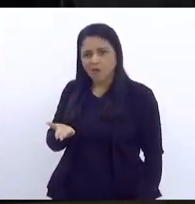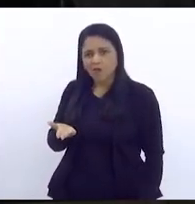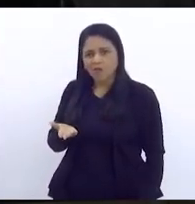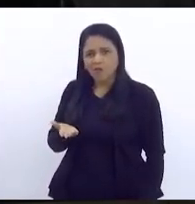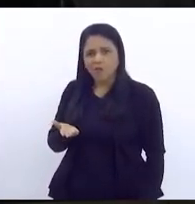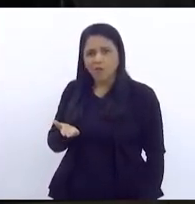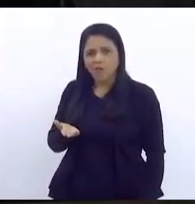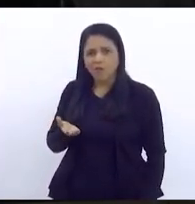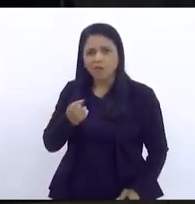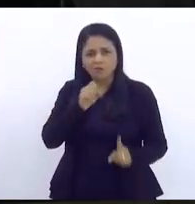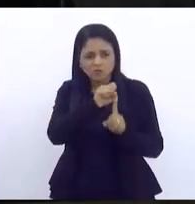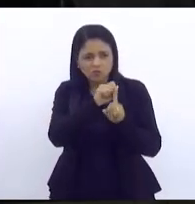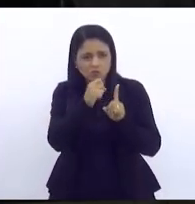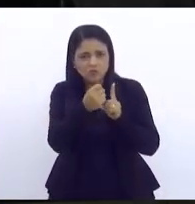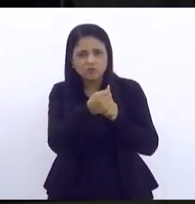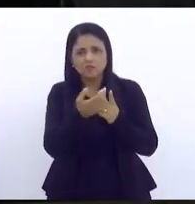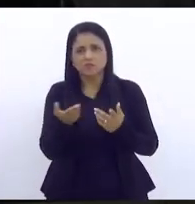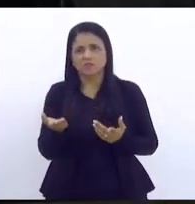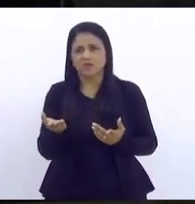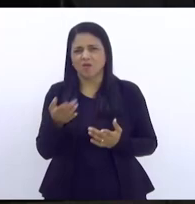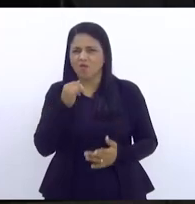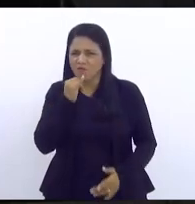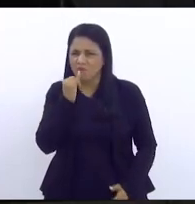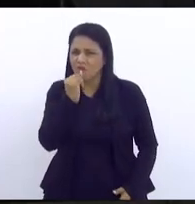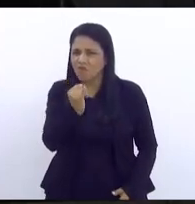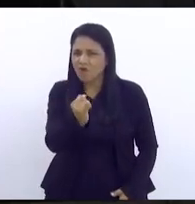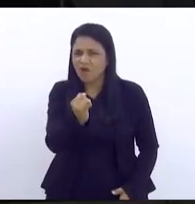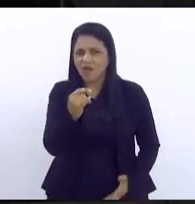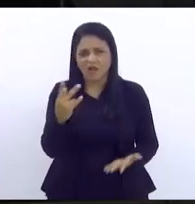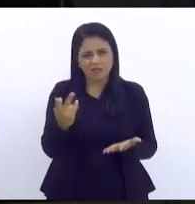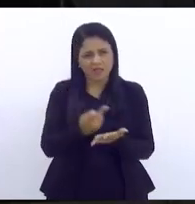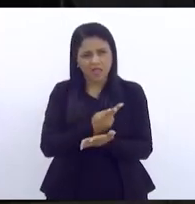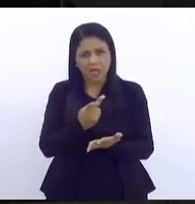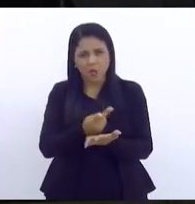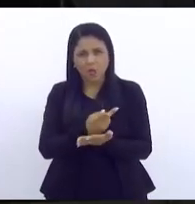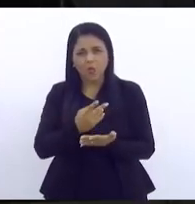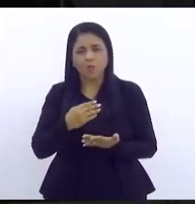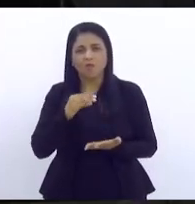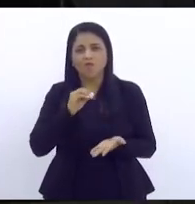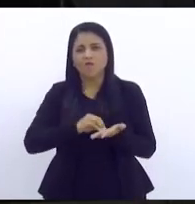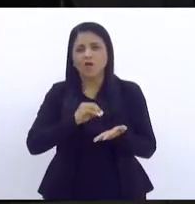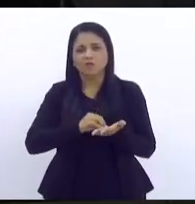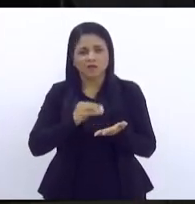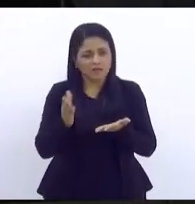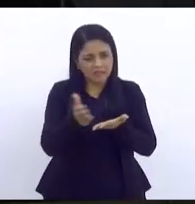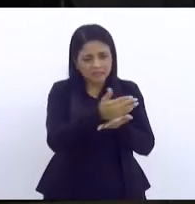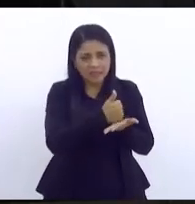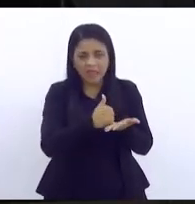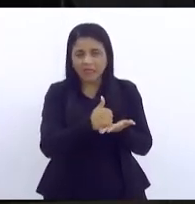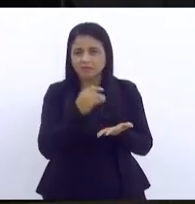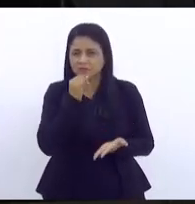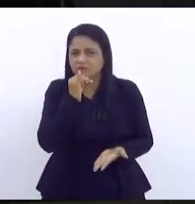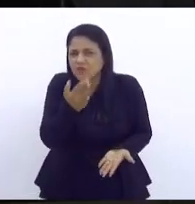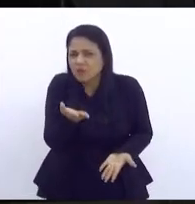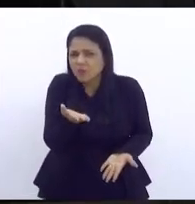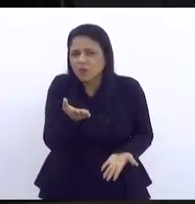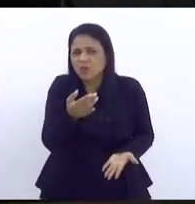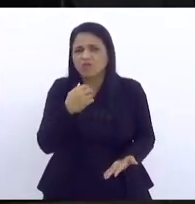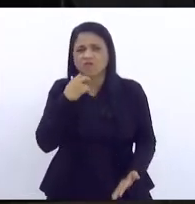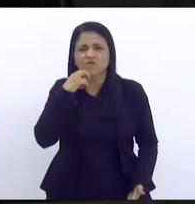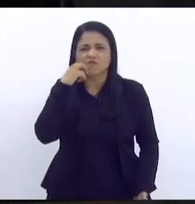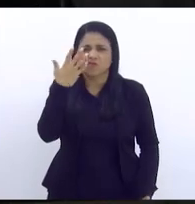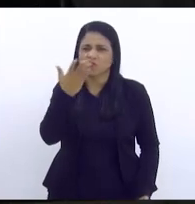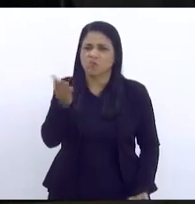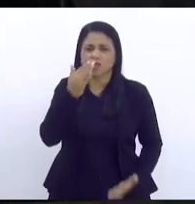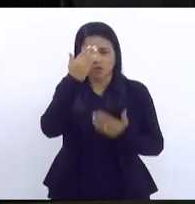foi um banco social dizer que errou por falta de dados échame Muito